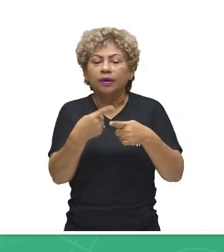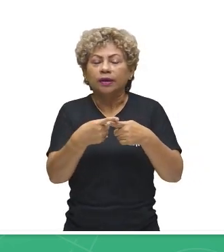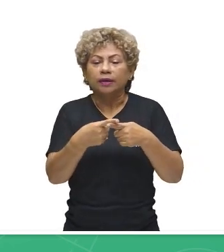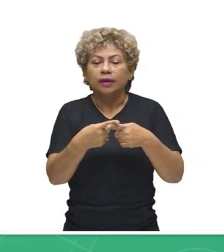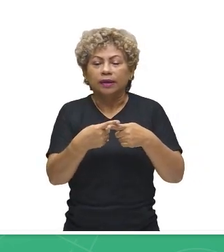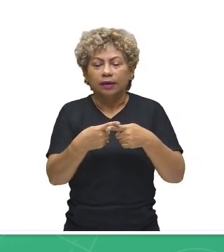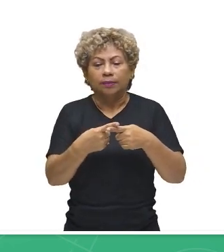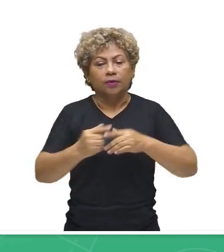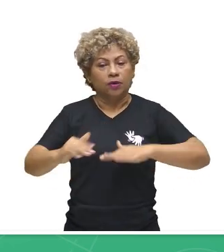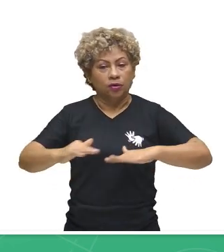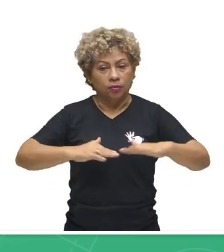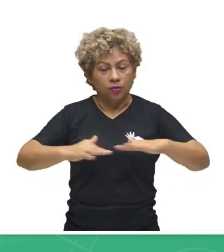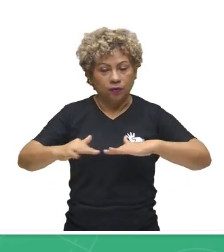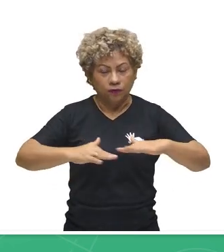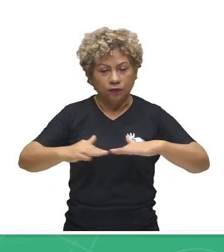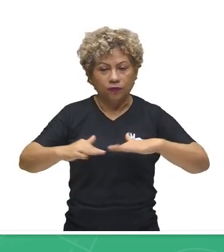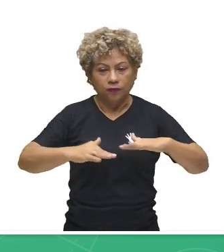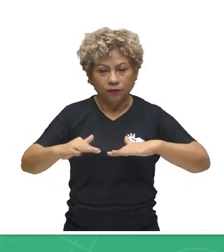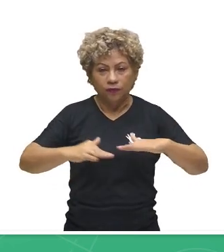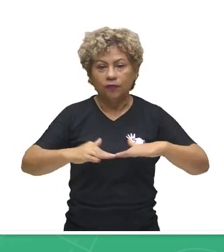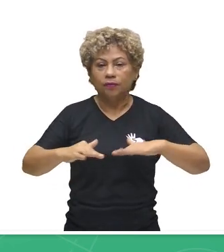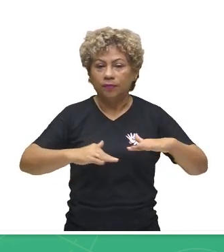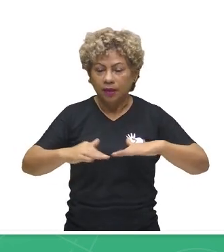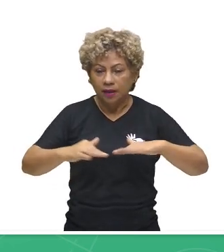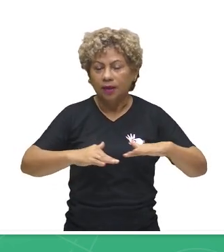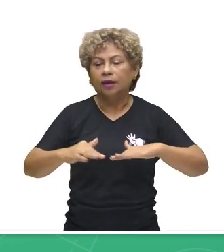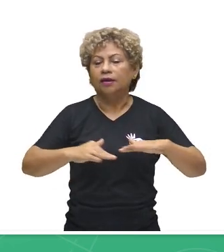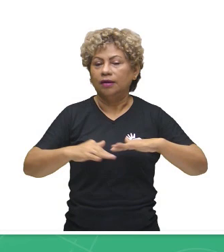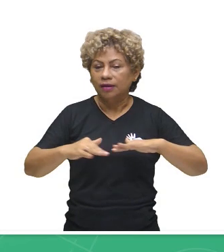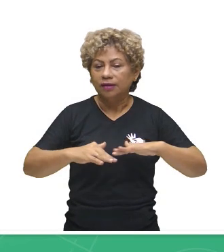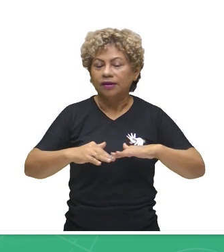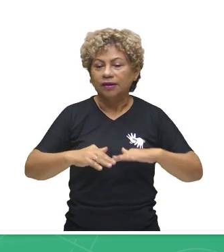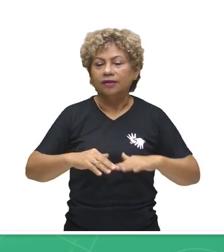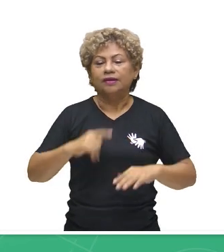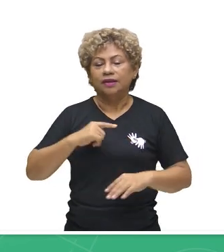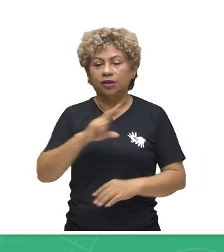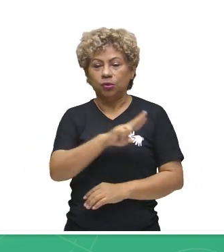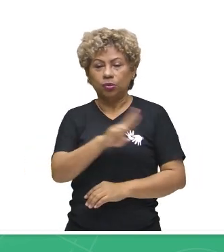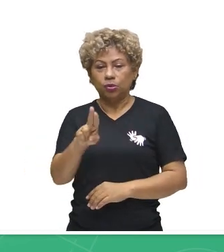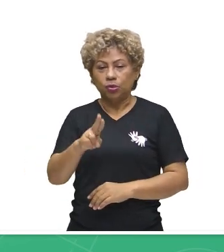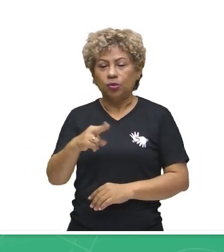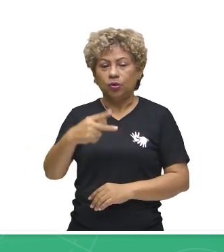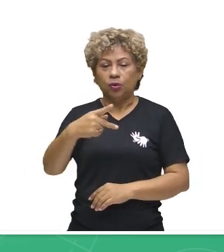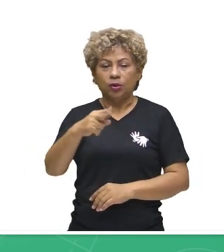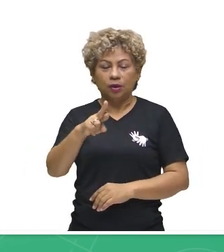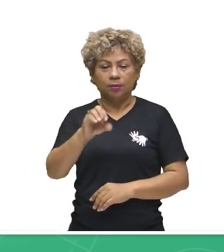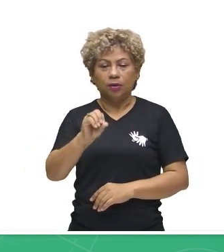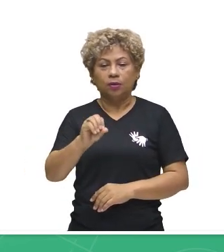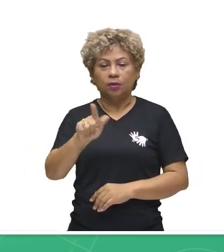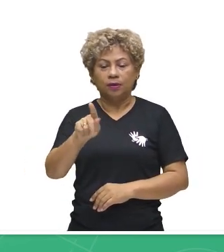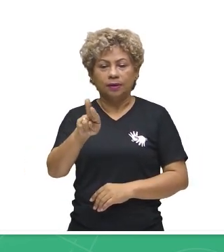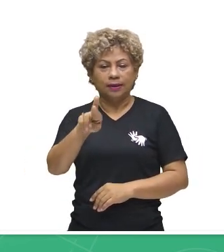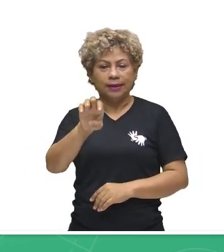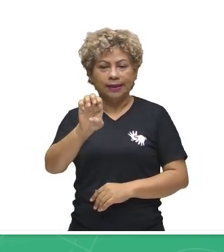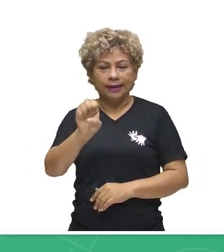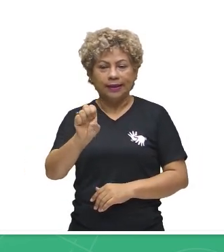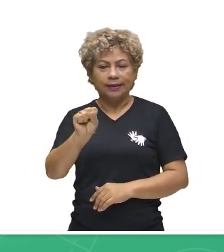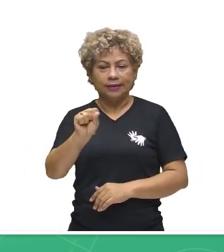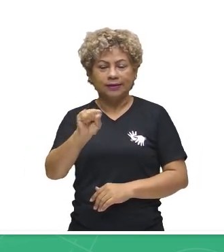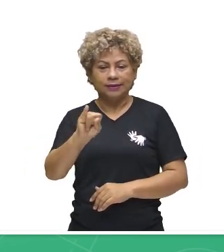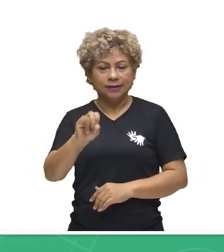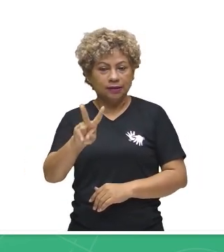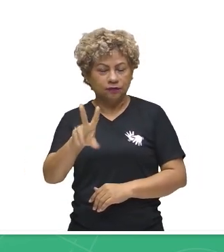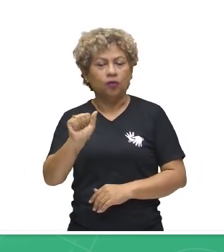é chamado de progressivo. E o que é o movimento progressivo? Ele vai caminhar